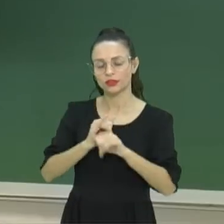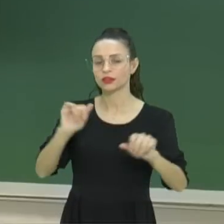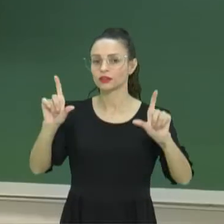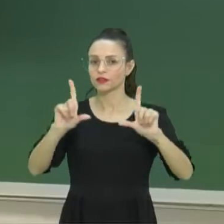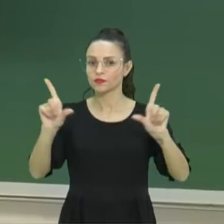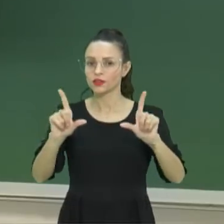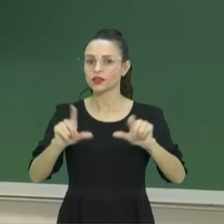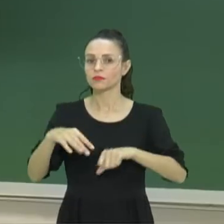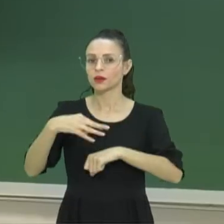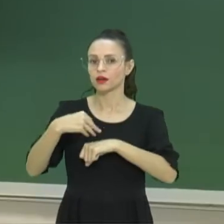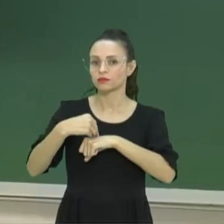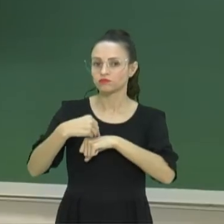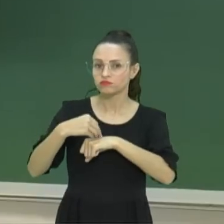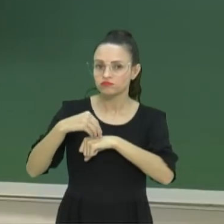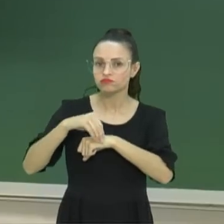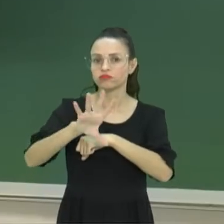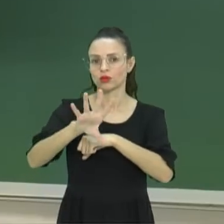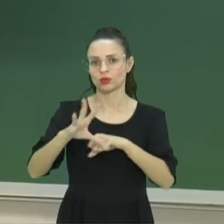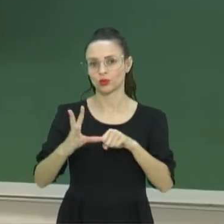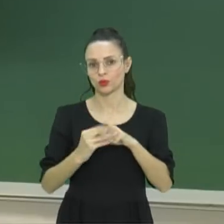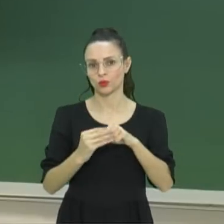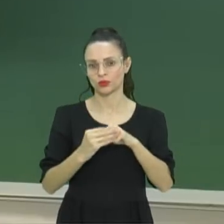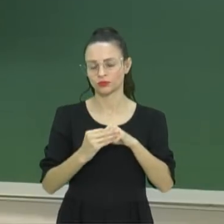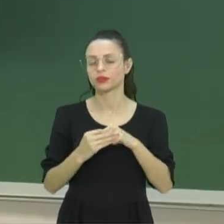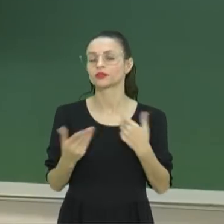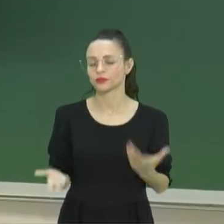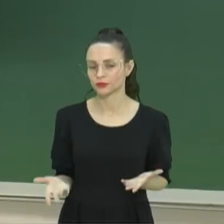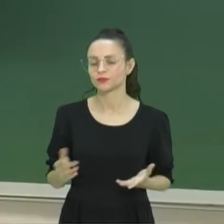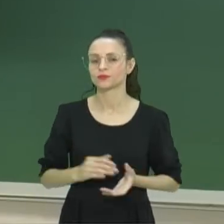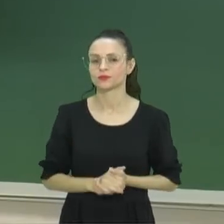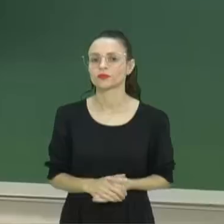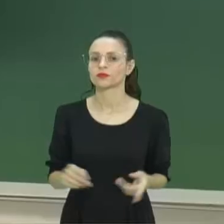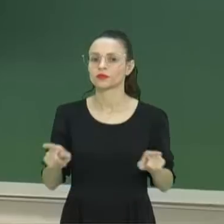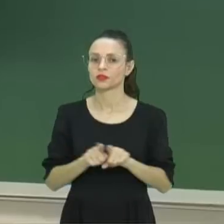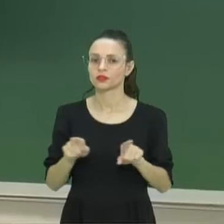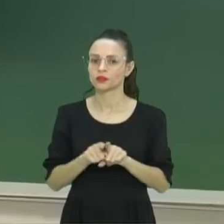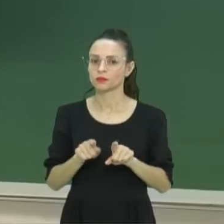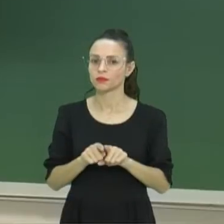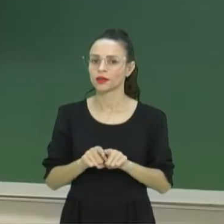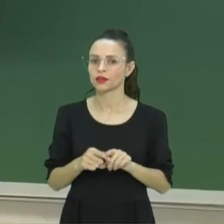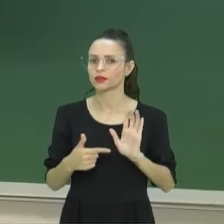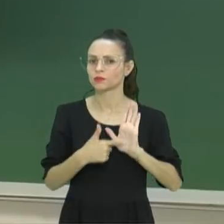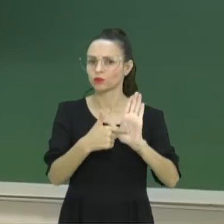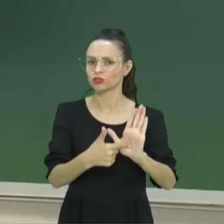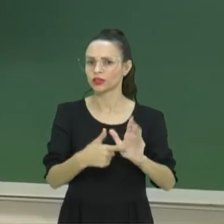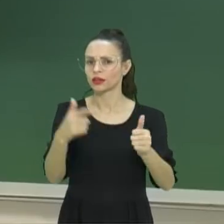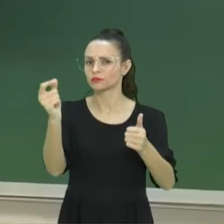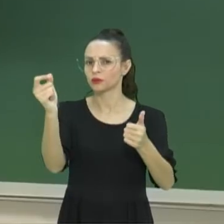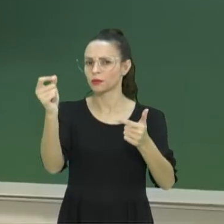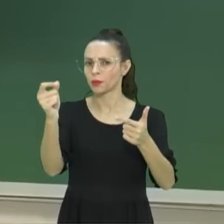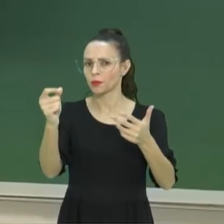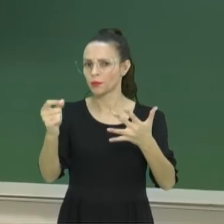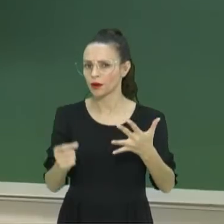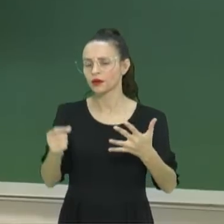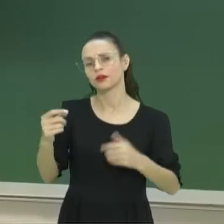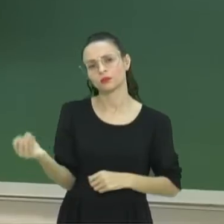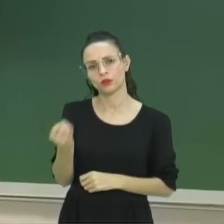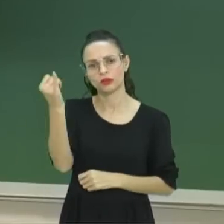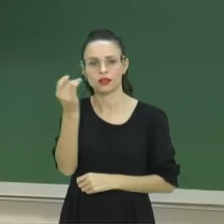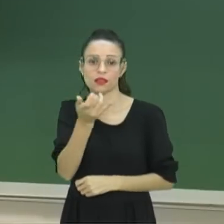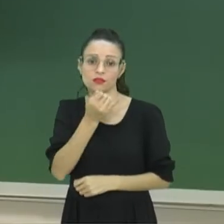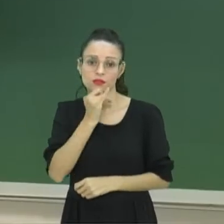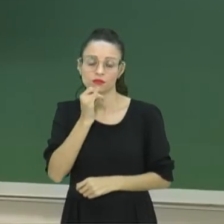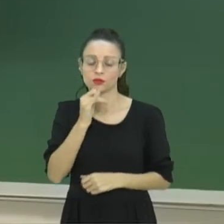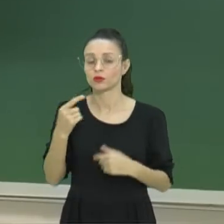o conhecimento pudesse chegar até vocês. E podemos aqui destacar coisas importantes desse processo, não é? Afinal,